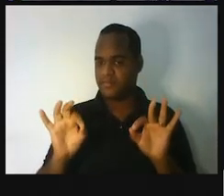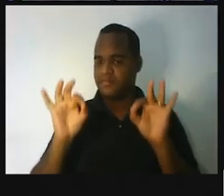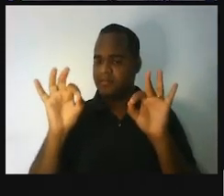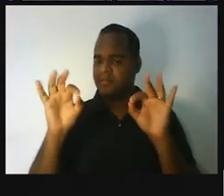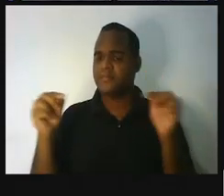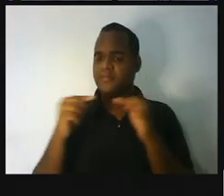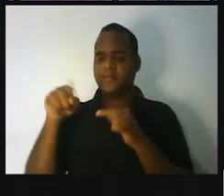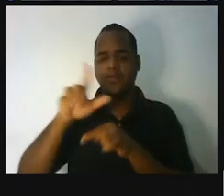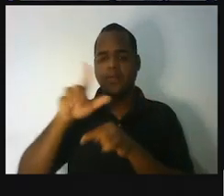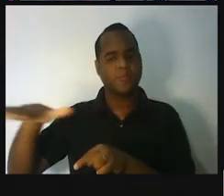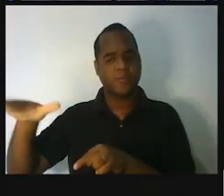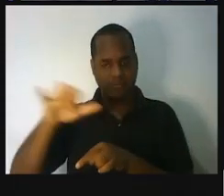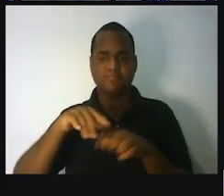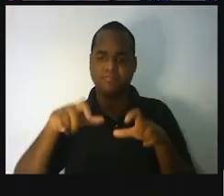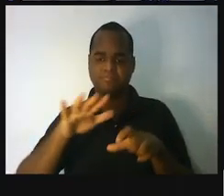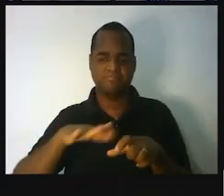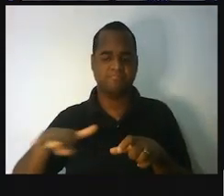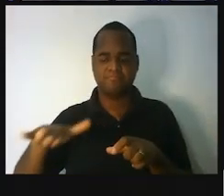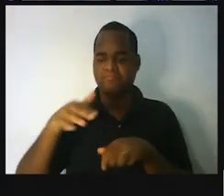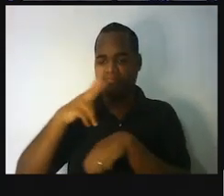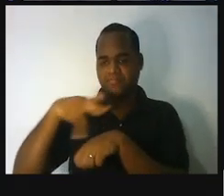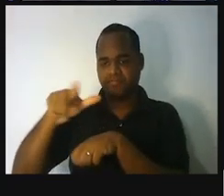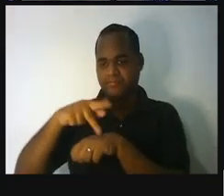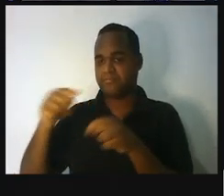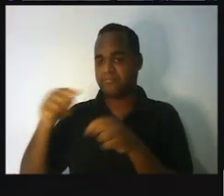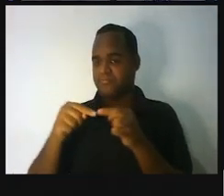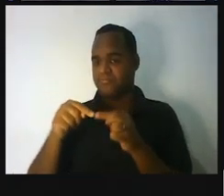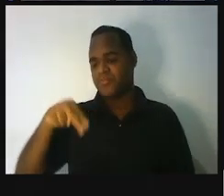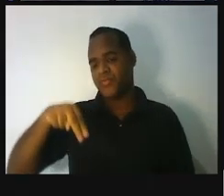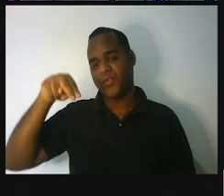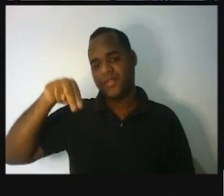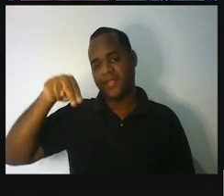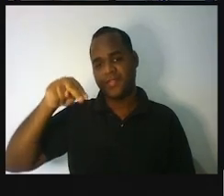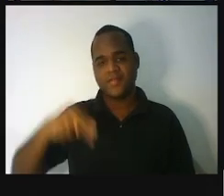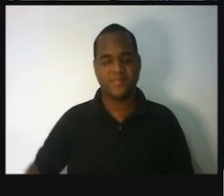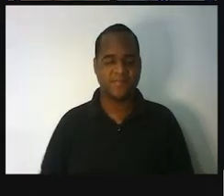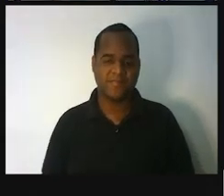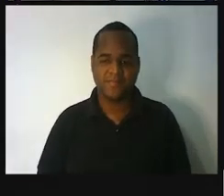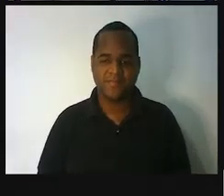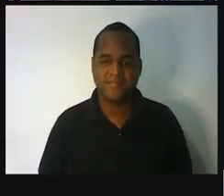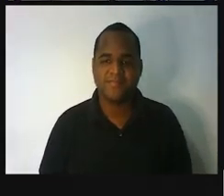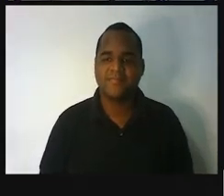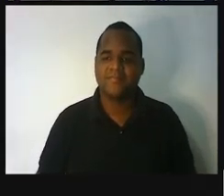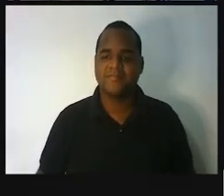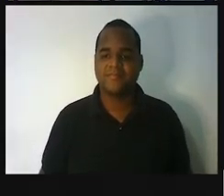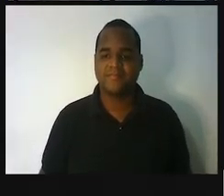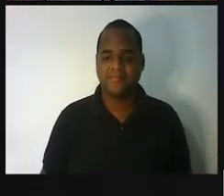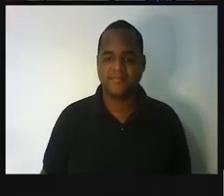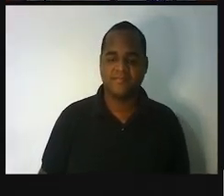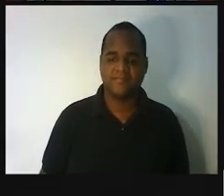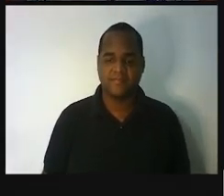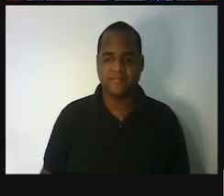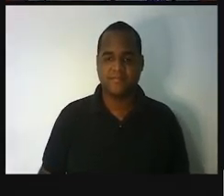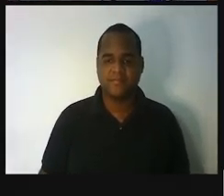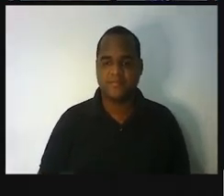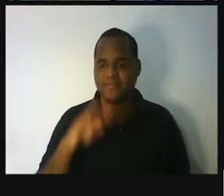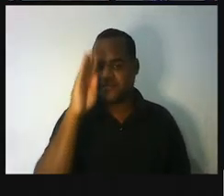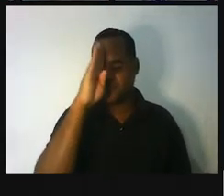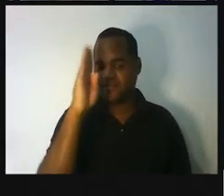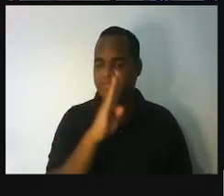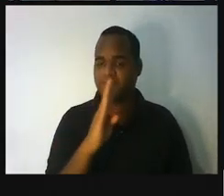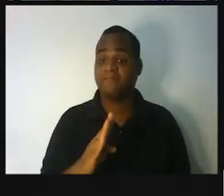dessa riquíssima região do nosso país, que é a região nordeste do Brasil, né?